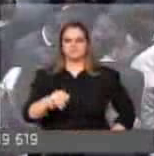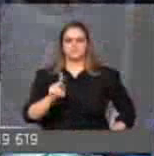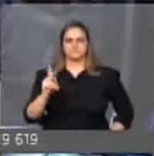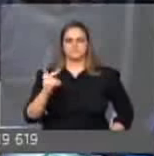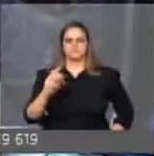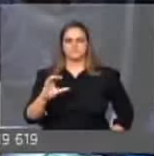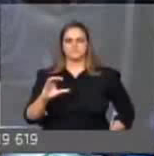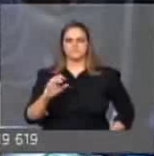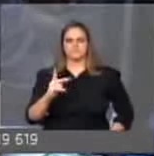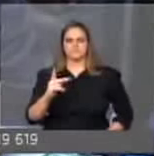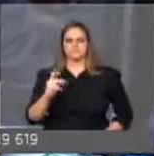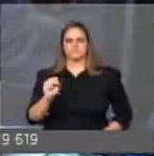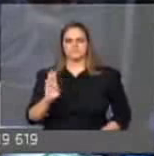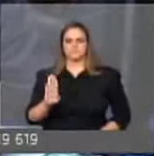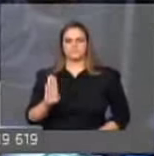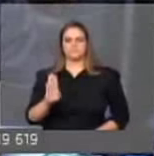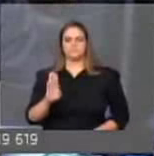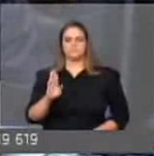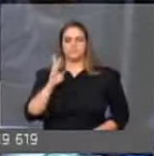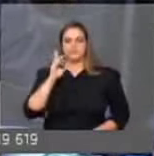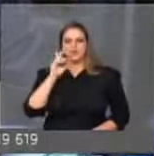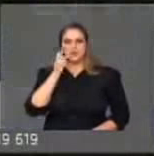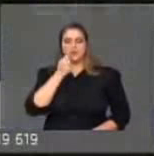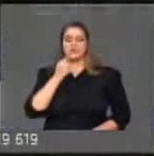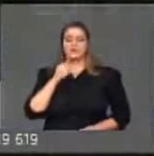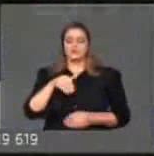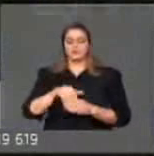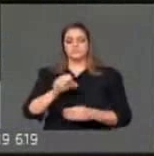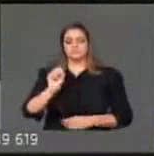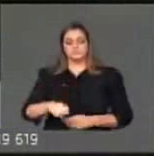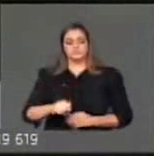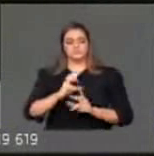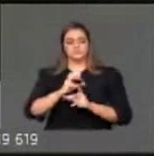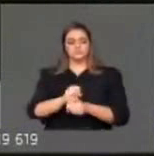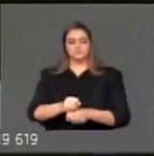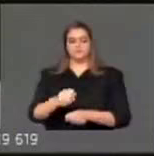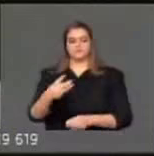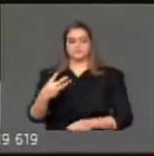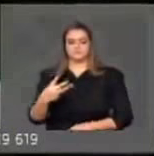JHC, do PSB de Alagoas, votou sim e acumulou